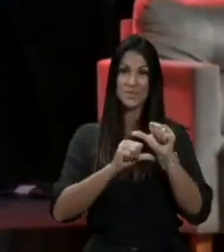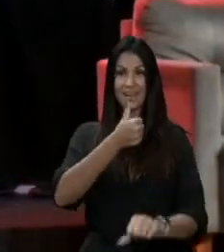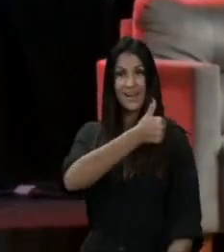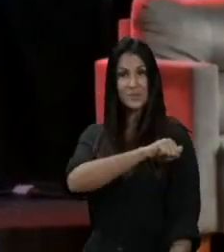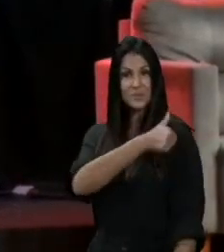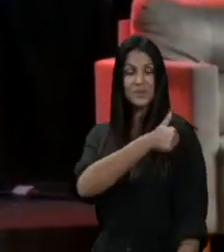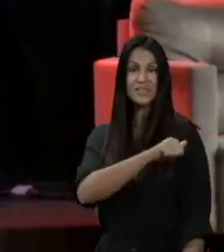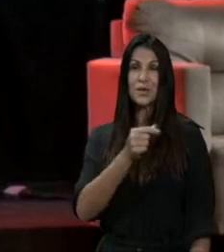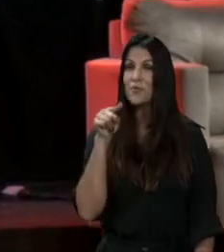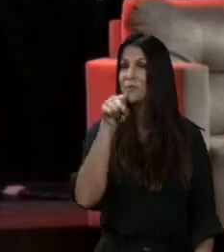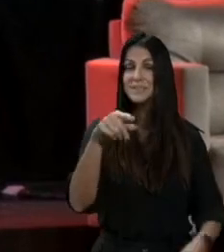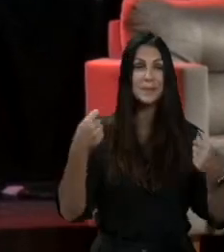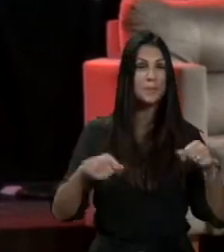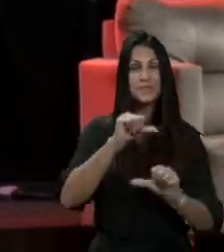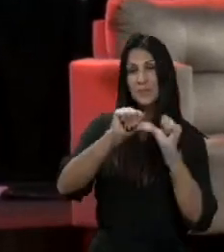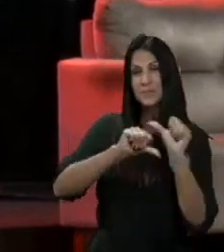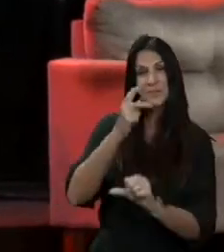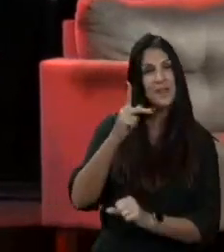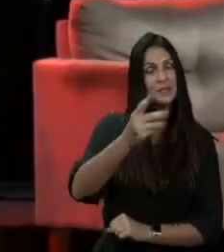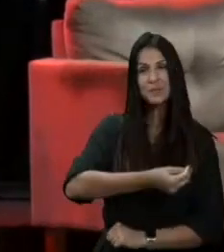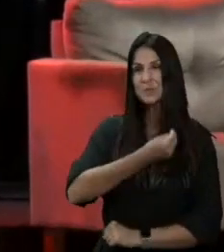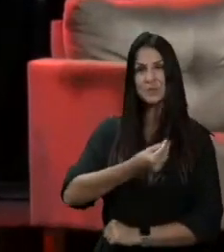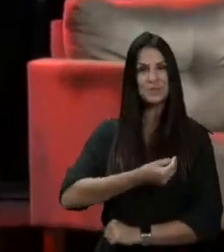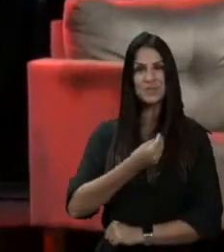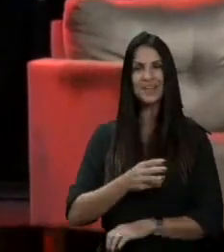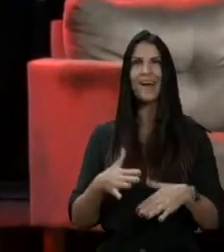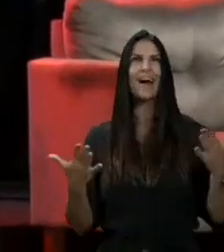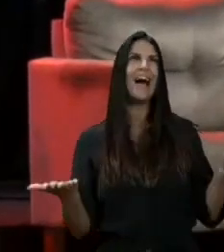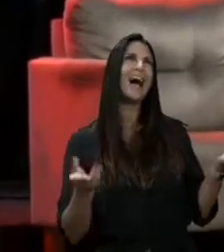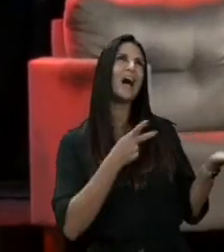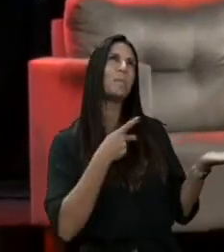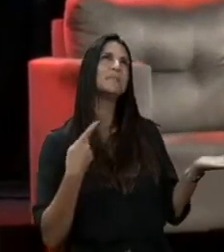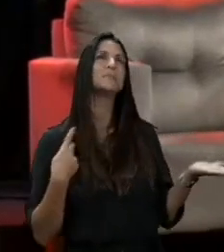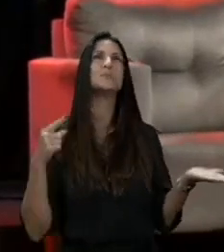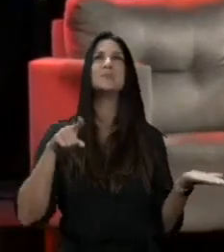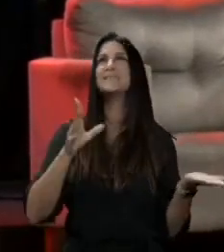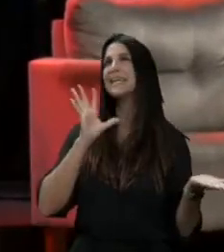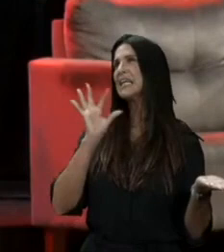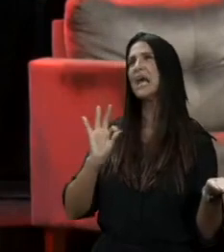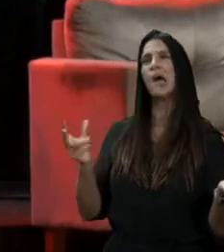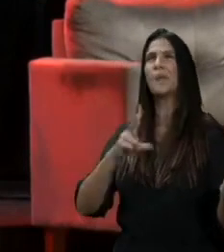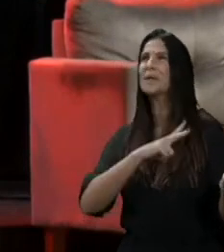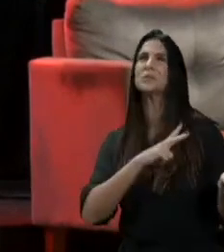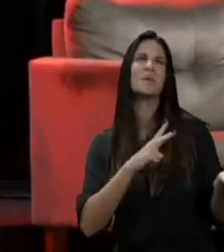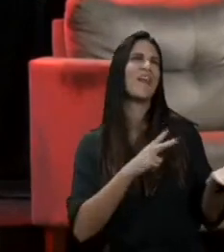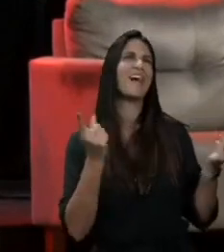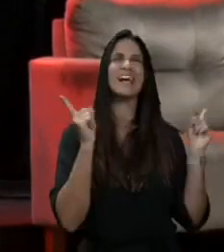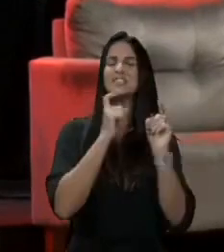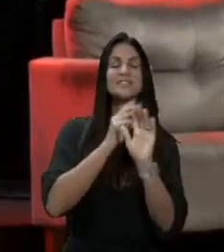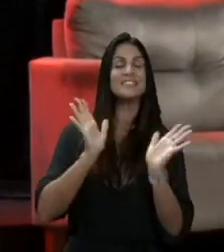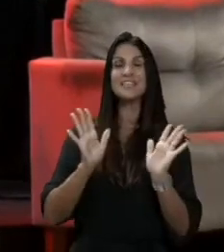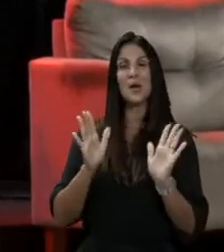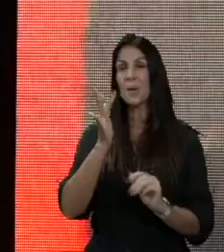começa com você mudando a sua vida e não falando Ah mas aí é muito subjetivos objetivo não porque se for objetivo na sua vida quem tá do seu